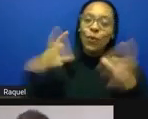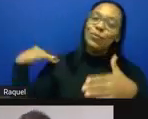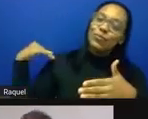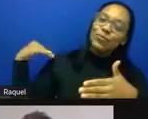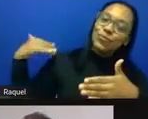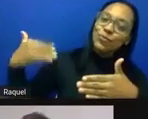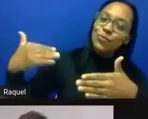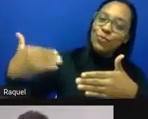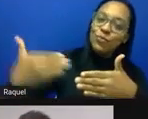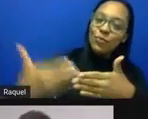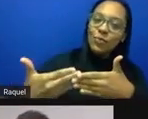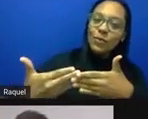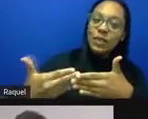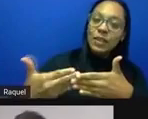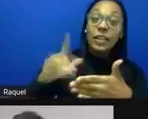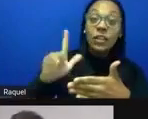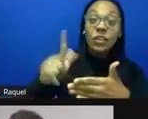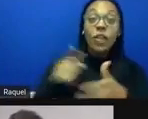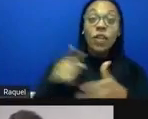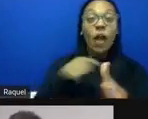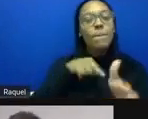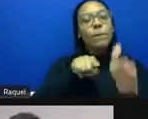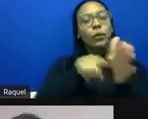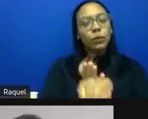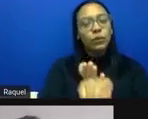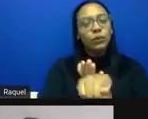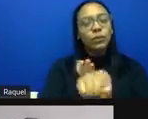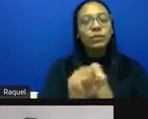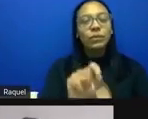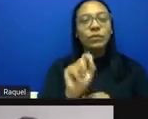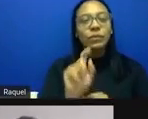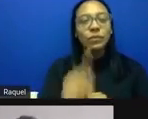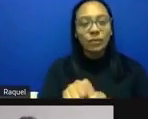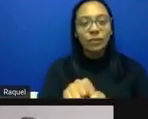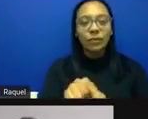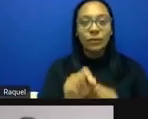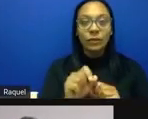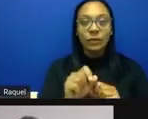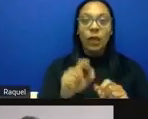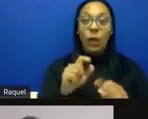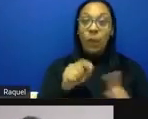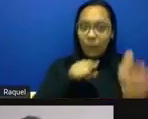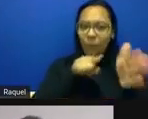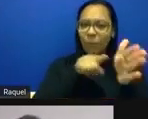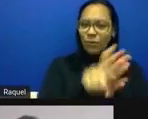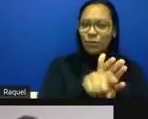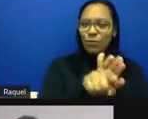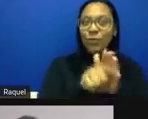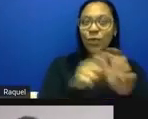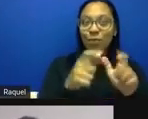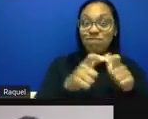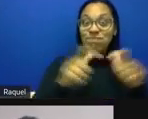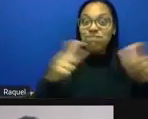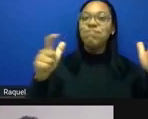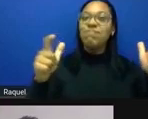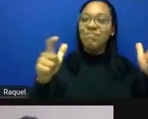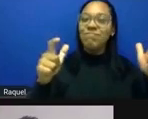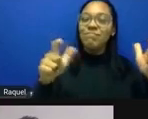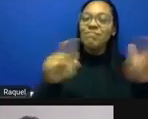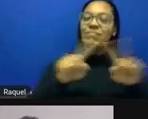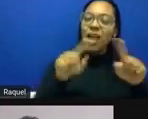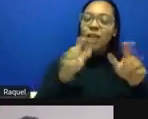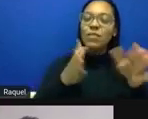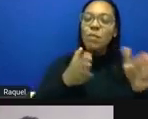E já lançar uma primeira pergunta, que é uma pergunta um pouquinho ampla, mas para ir encaminhando um pouco a nossa